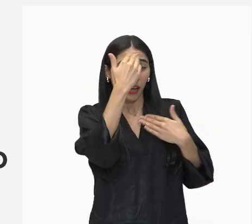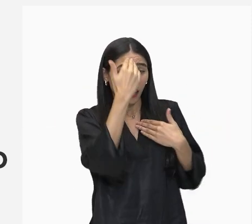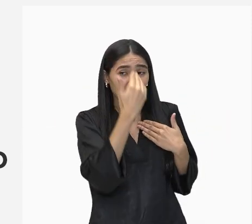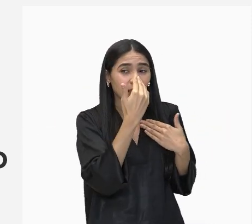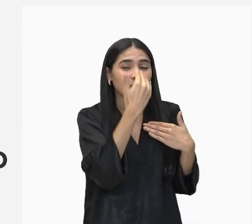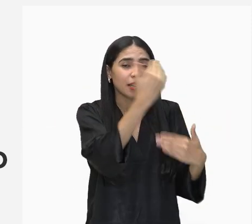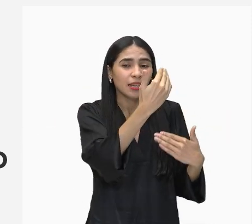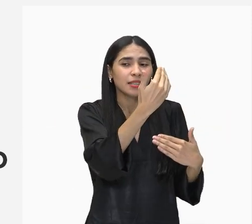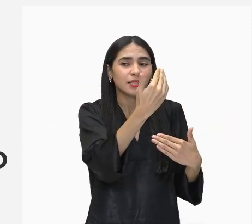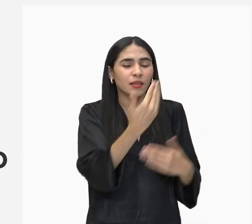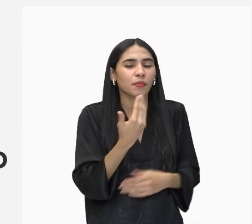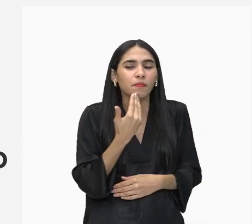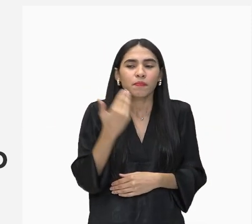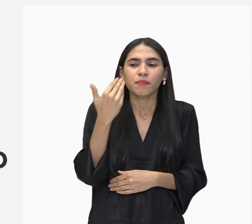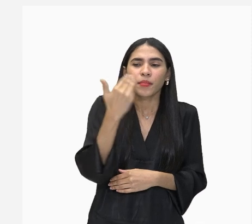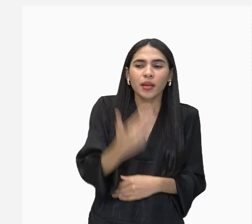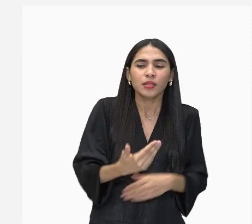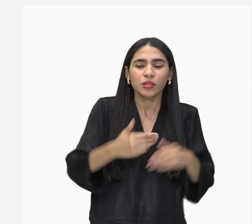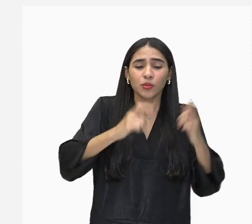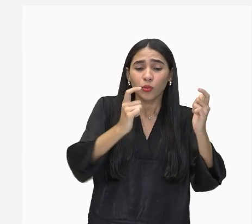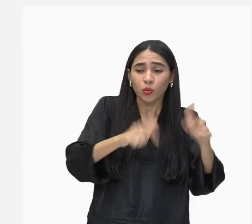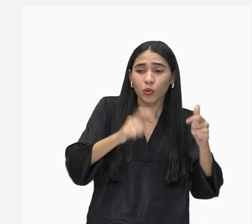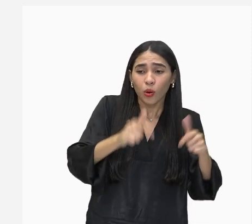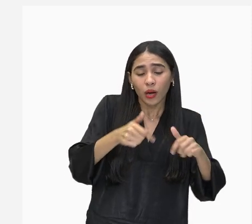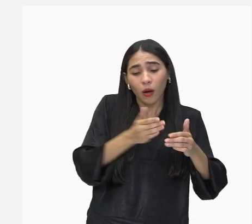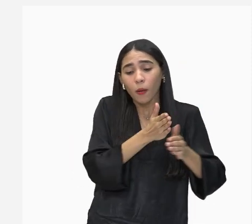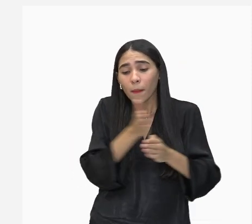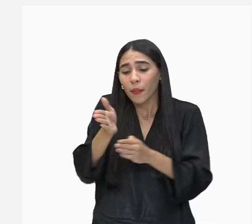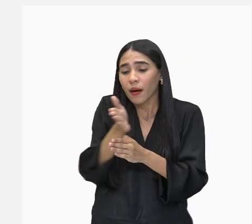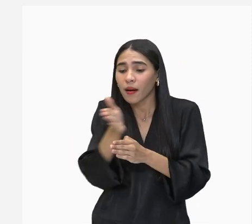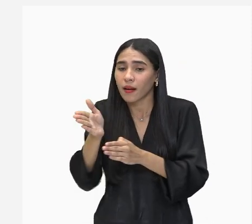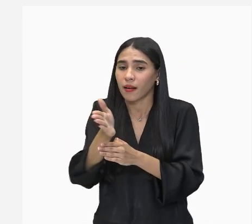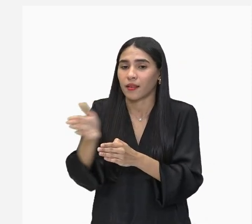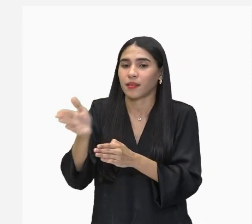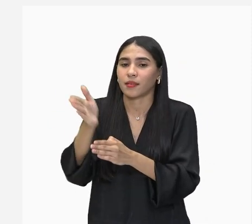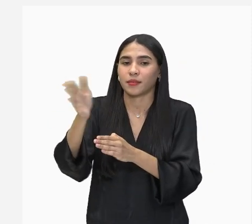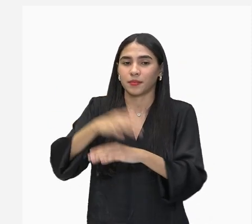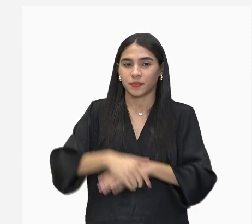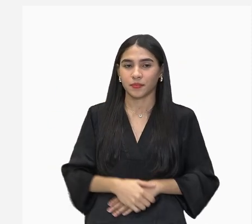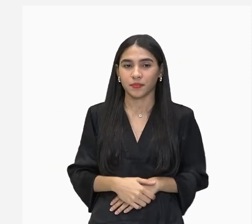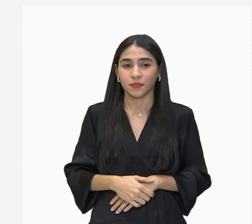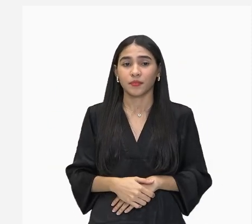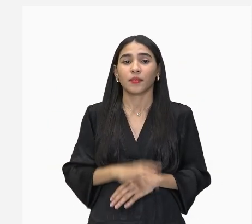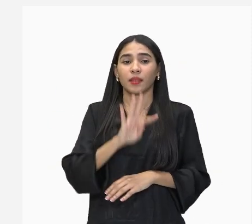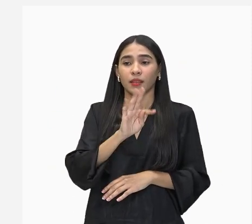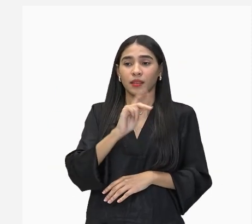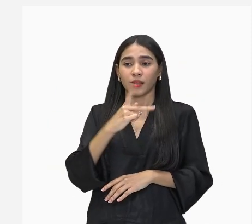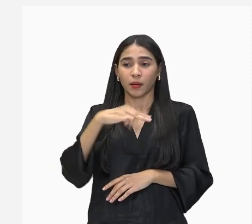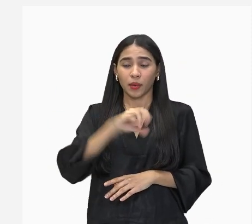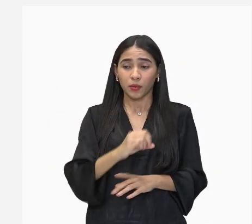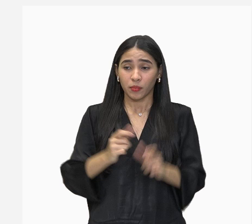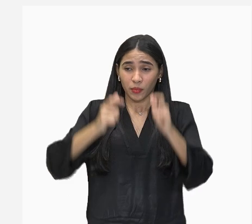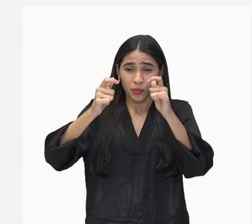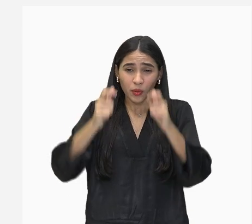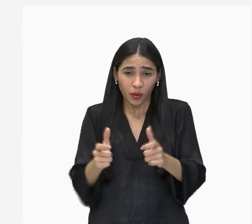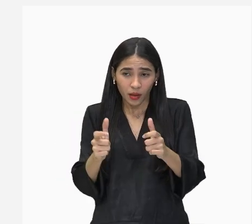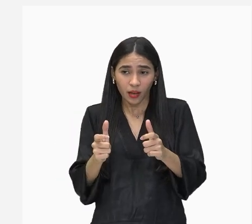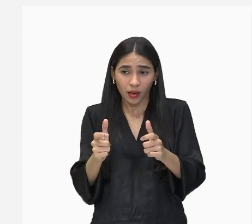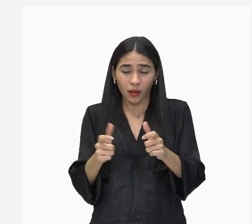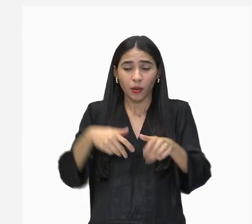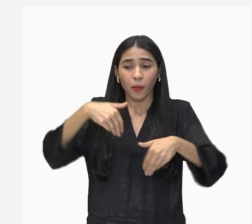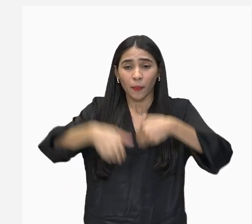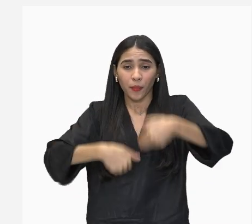Curupira ensinar o caminho para o Mocambo dos Tapanhumas. O Curupira